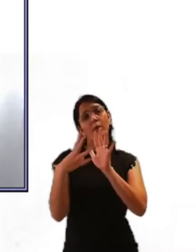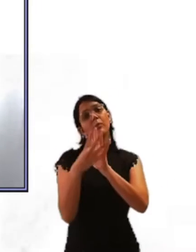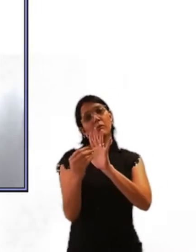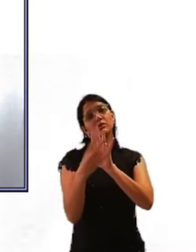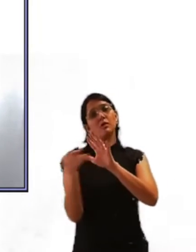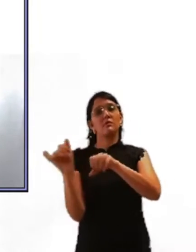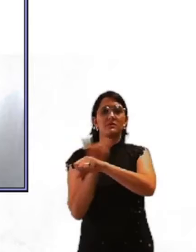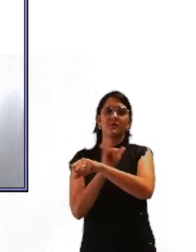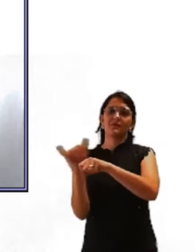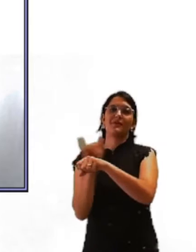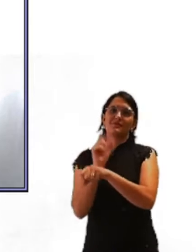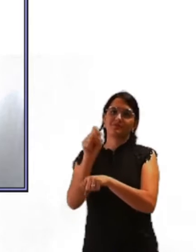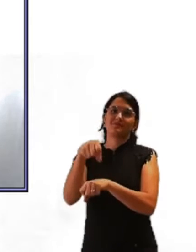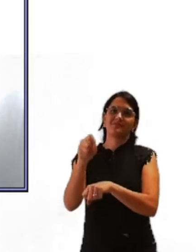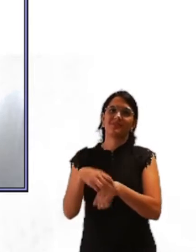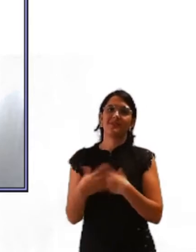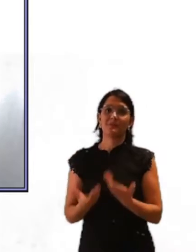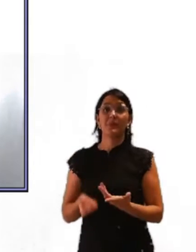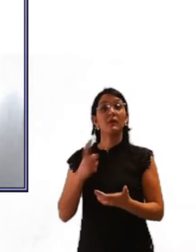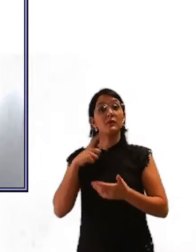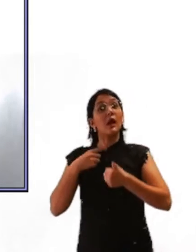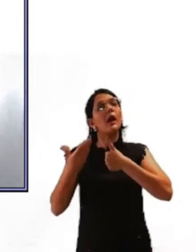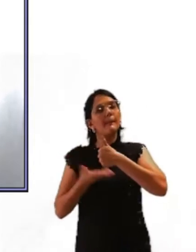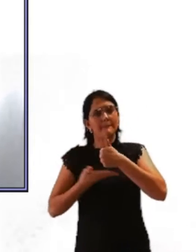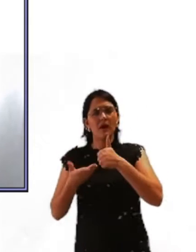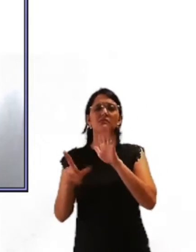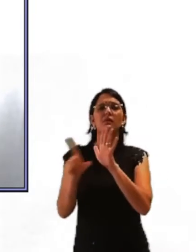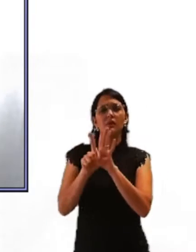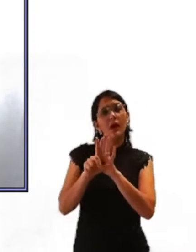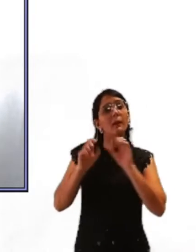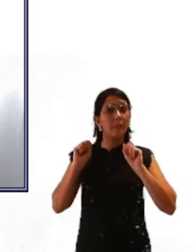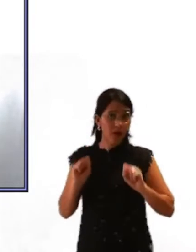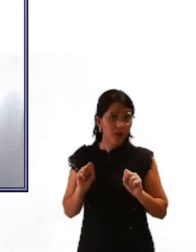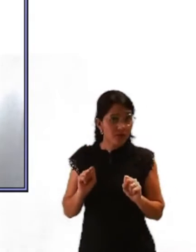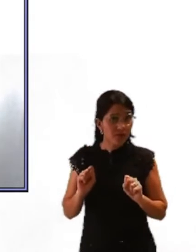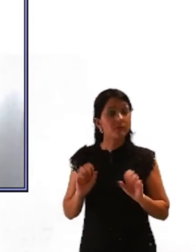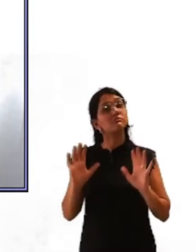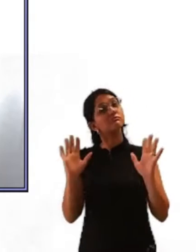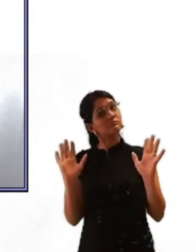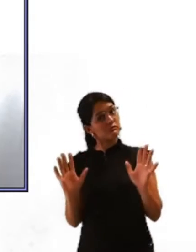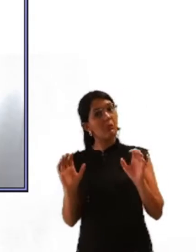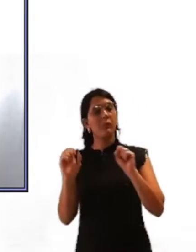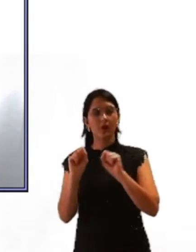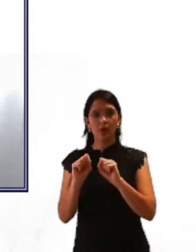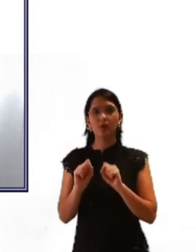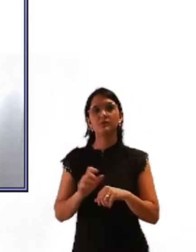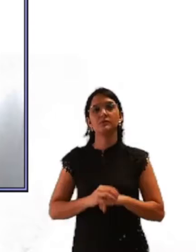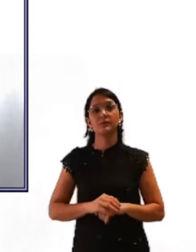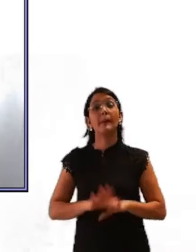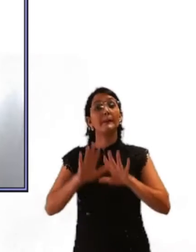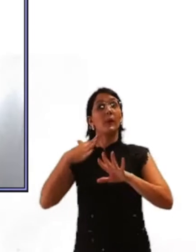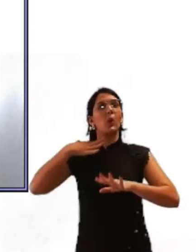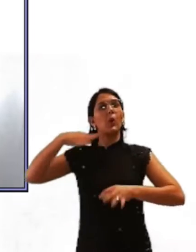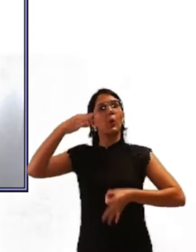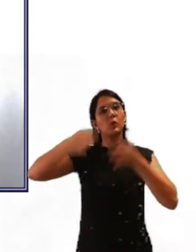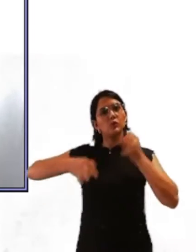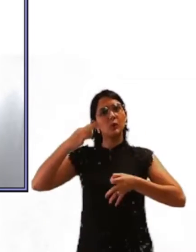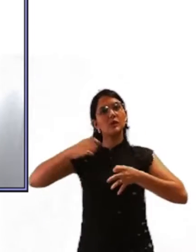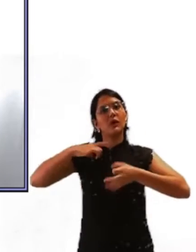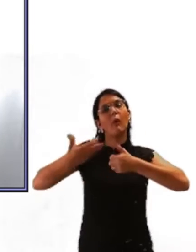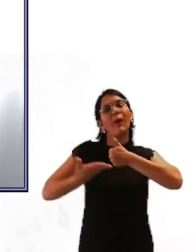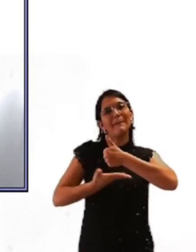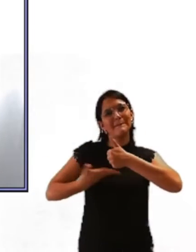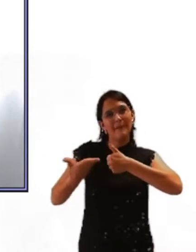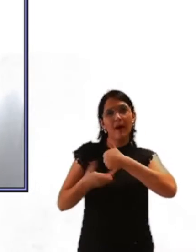estratégico. Ele pode ter alguma base legalista? Pode. O juiz, ele vai ter uma